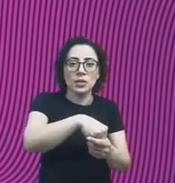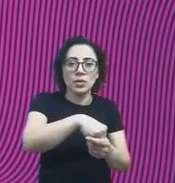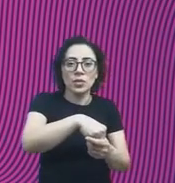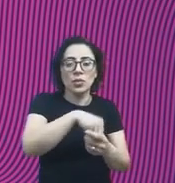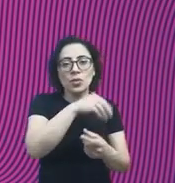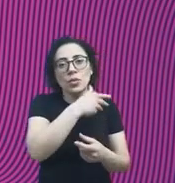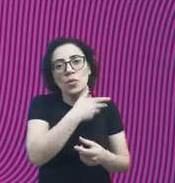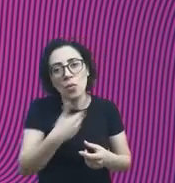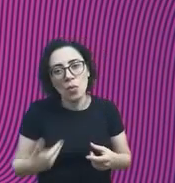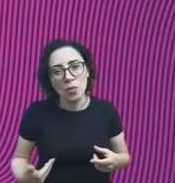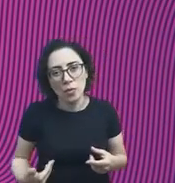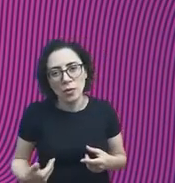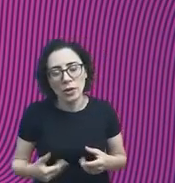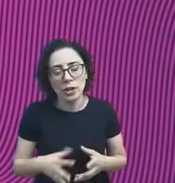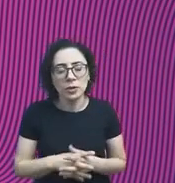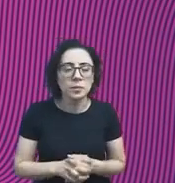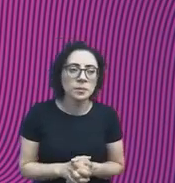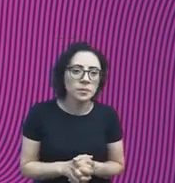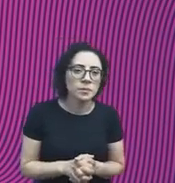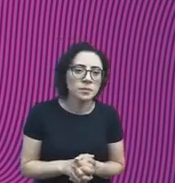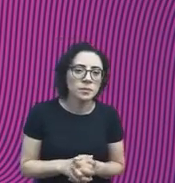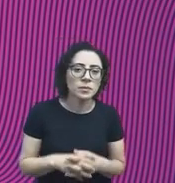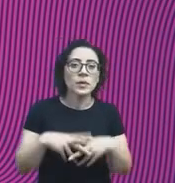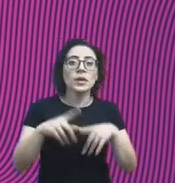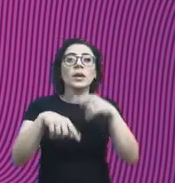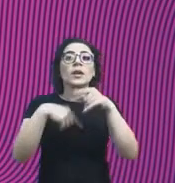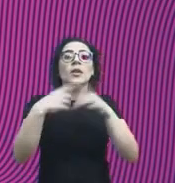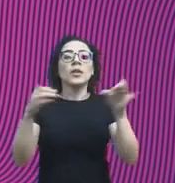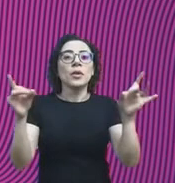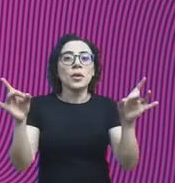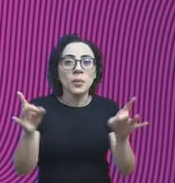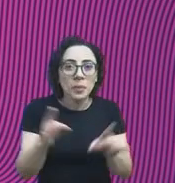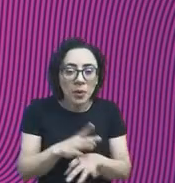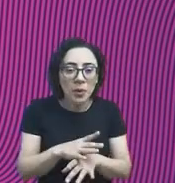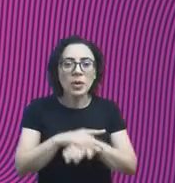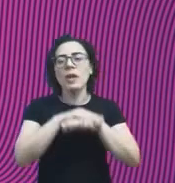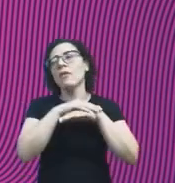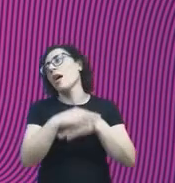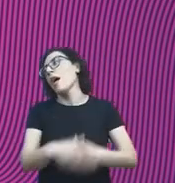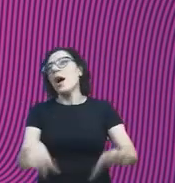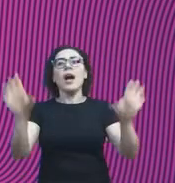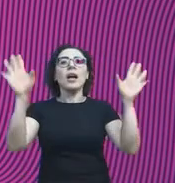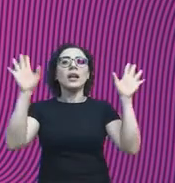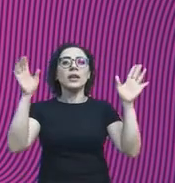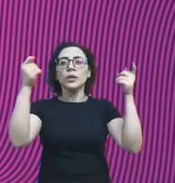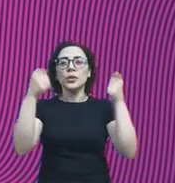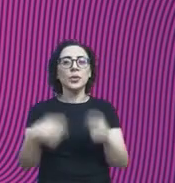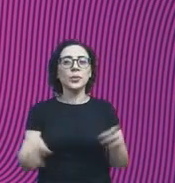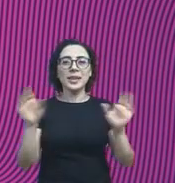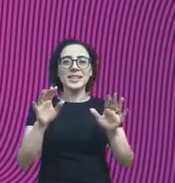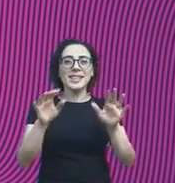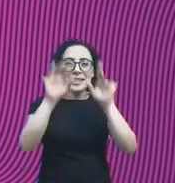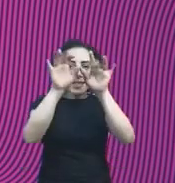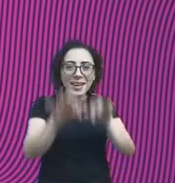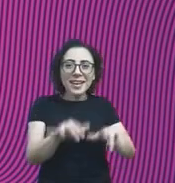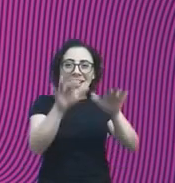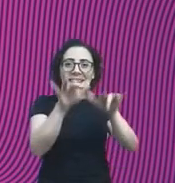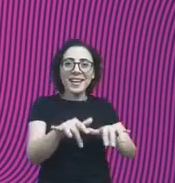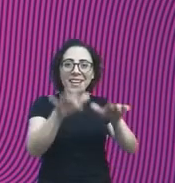quando ficar pronto, não vai precisar mais de prontuário eletrônico, vai ser por leitura dos